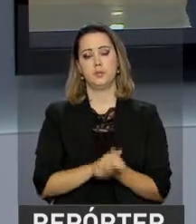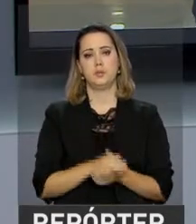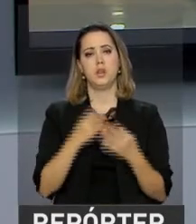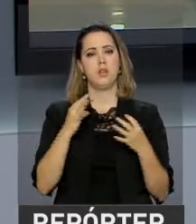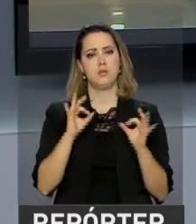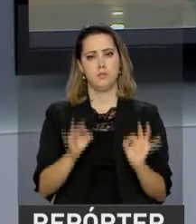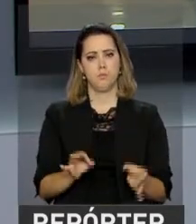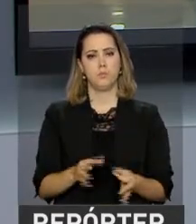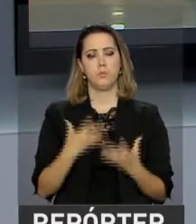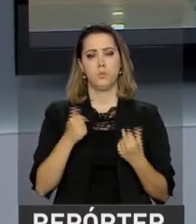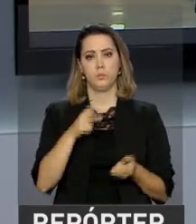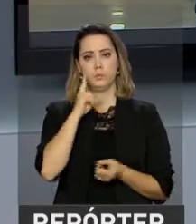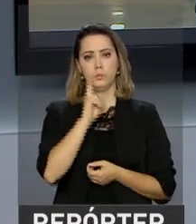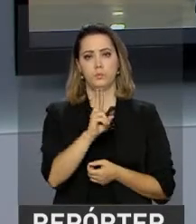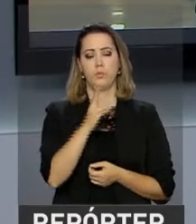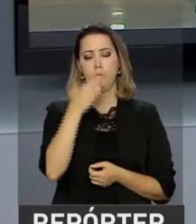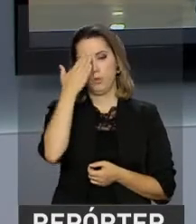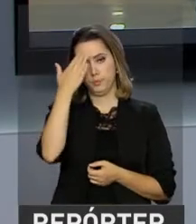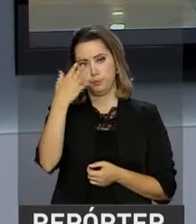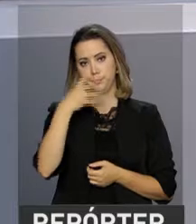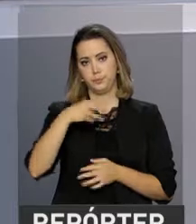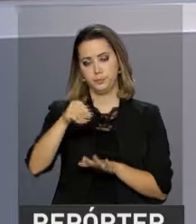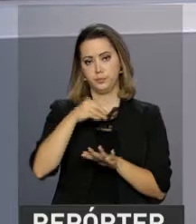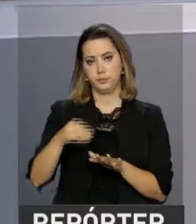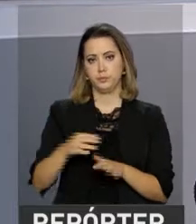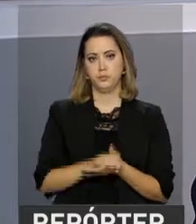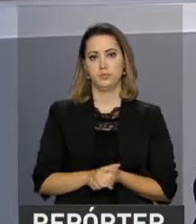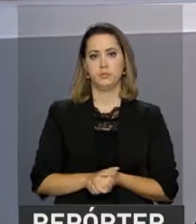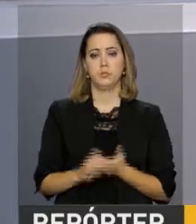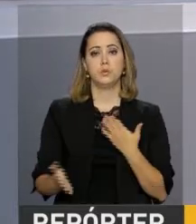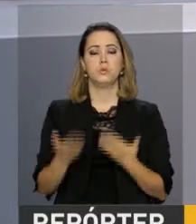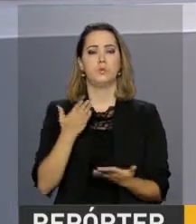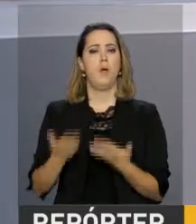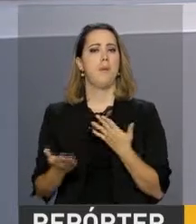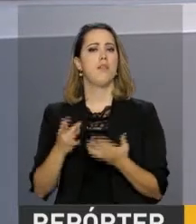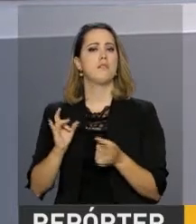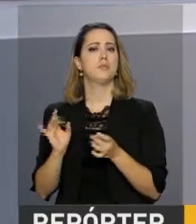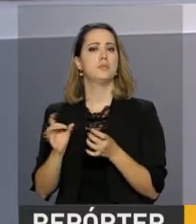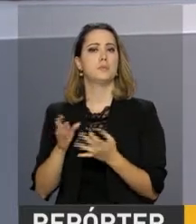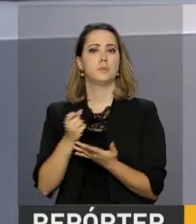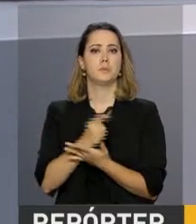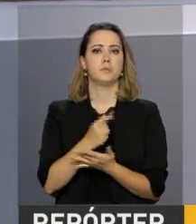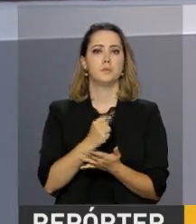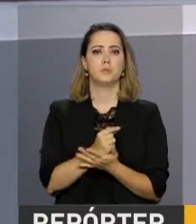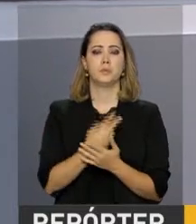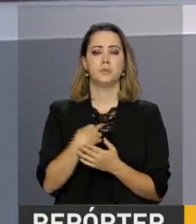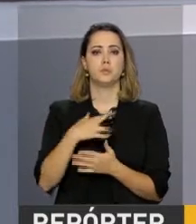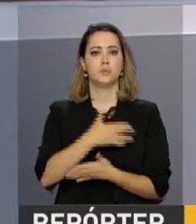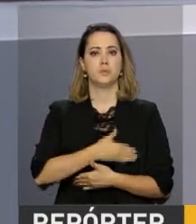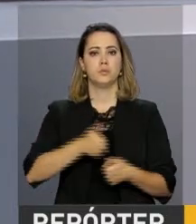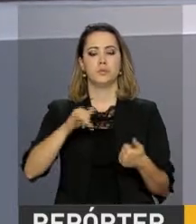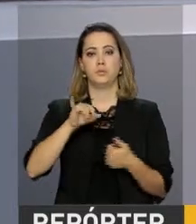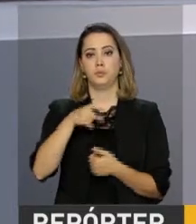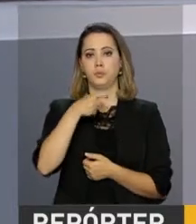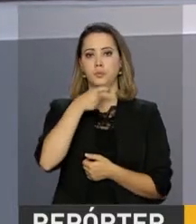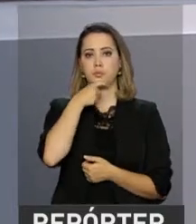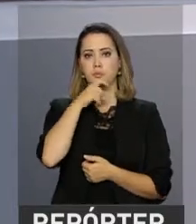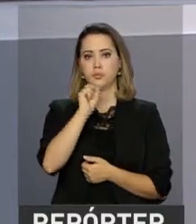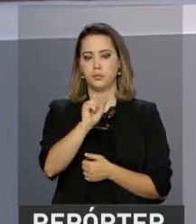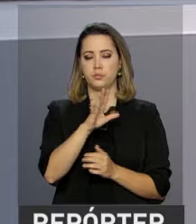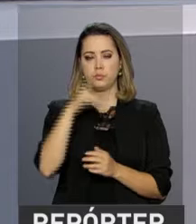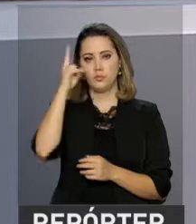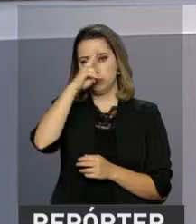vamos continuar acompanhando então obrigado pelas informações a balança comercial brasileira registrou o melhor julho da série histórica